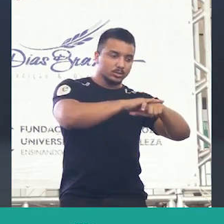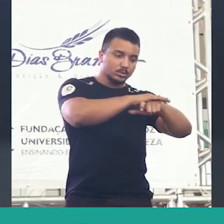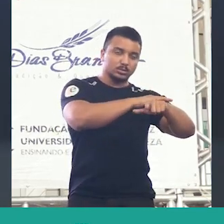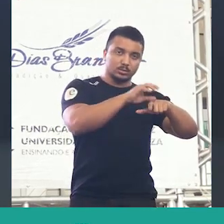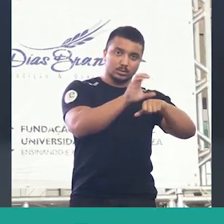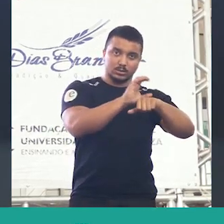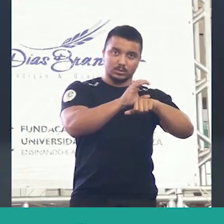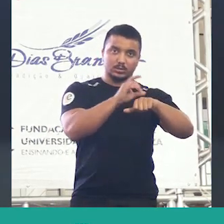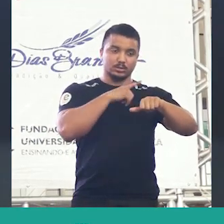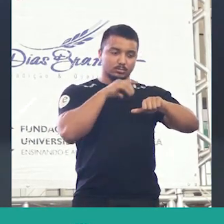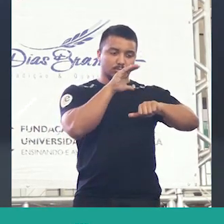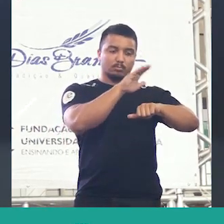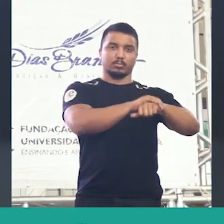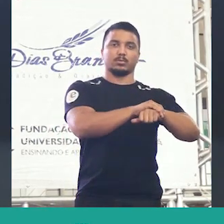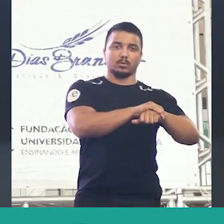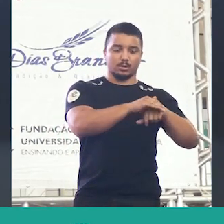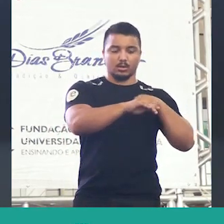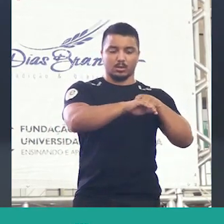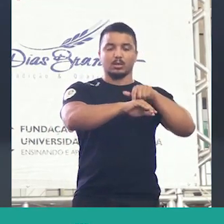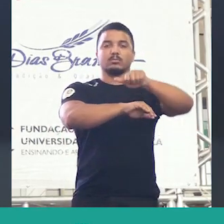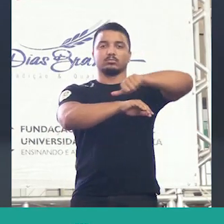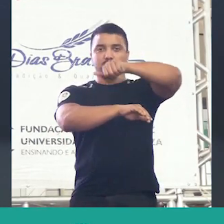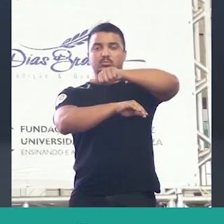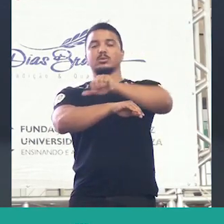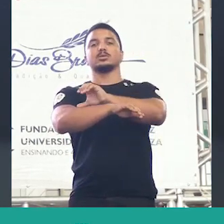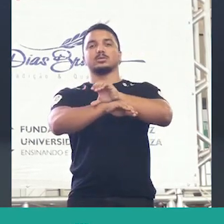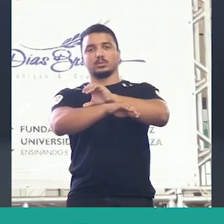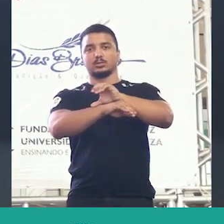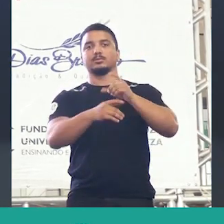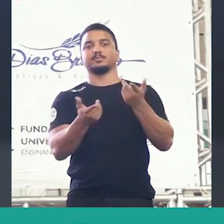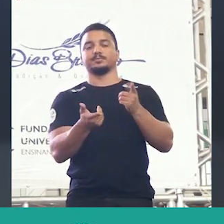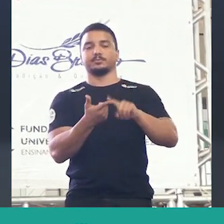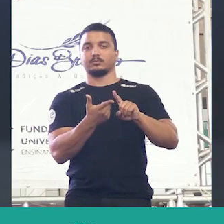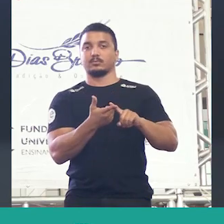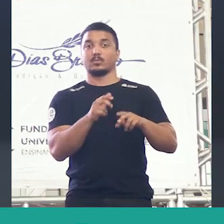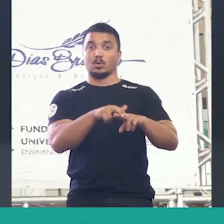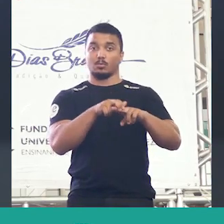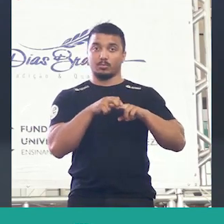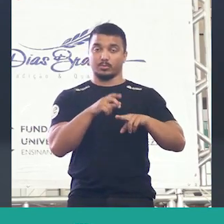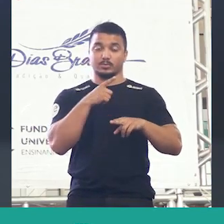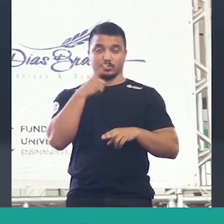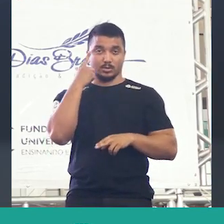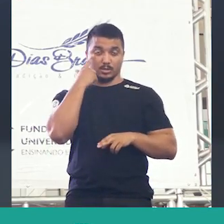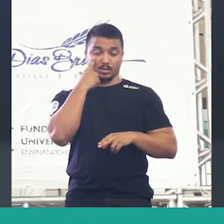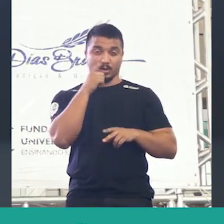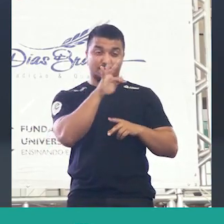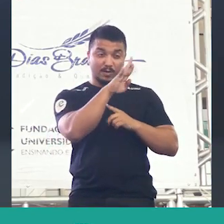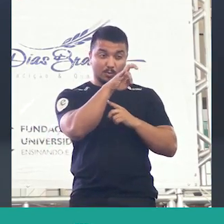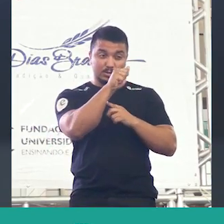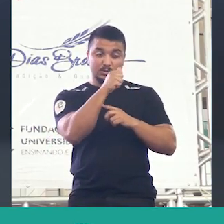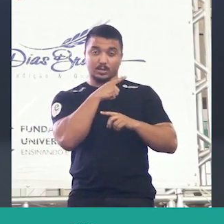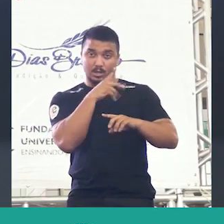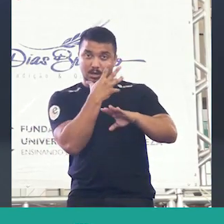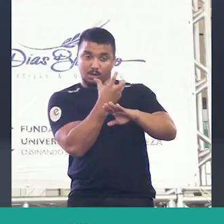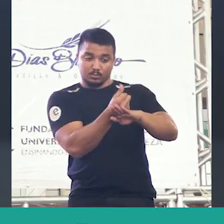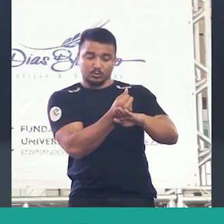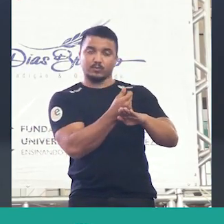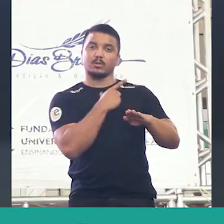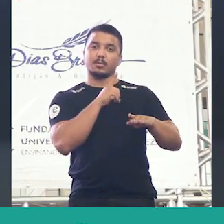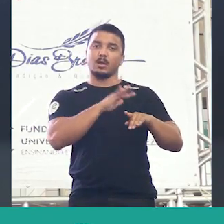Se ele está na superfície cinza, ele vai projetar quem? O cinza. Por isso que a frequência absorvida